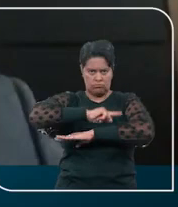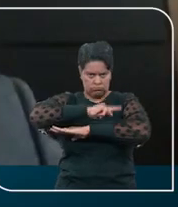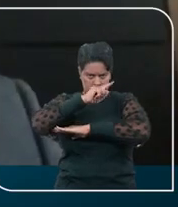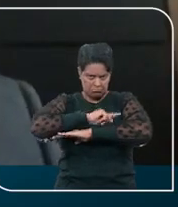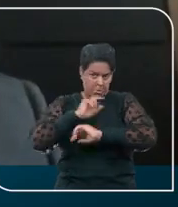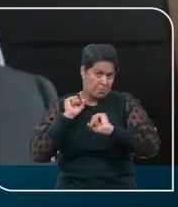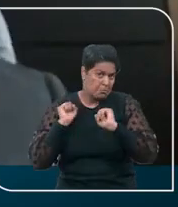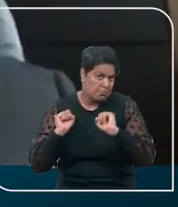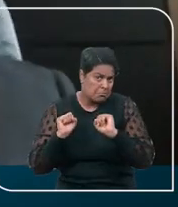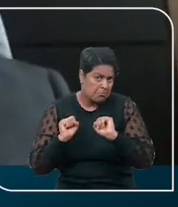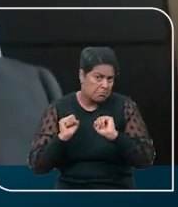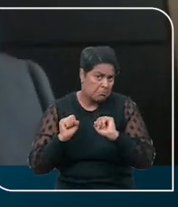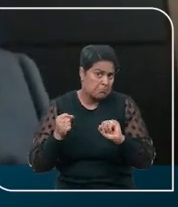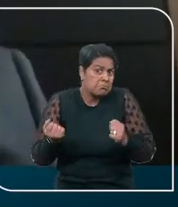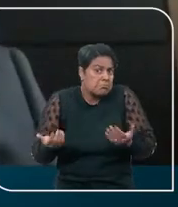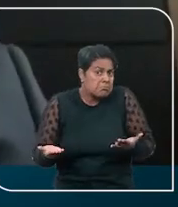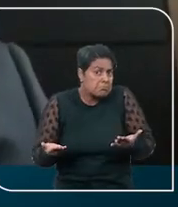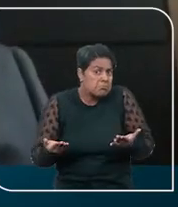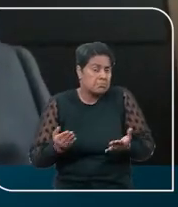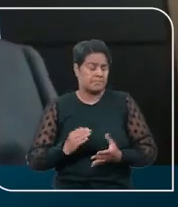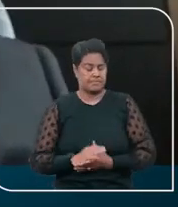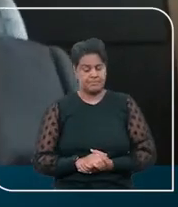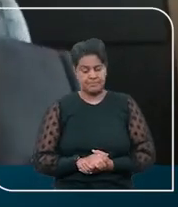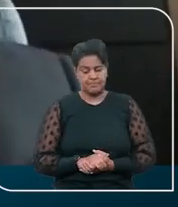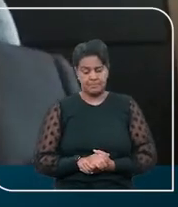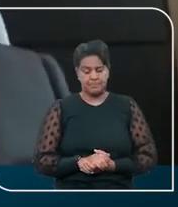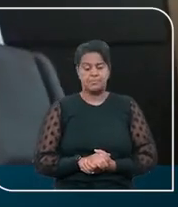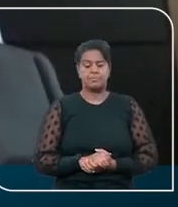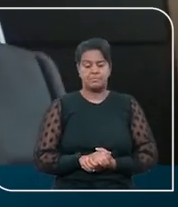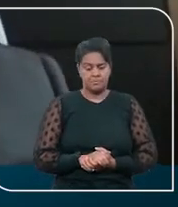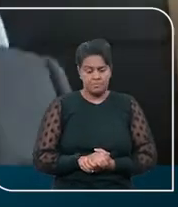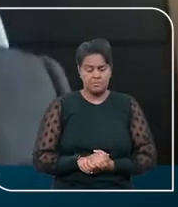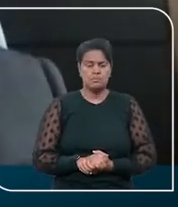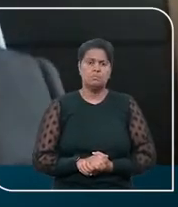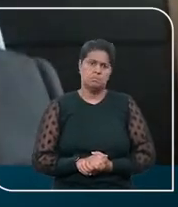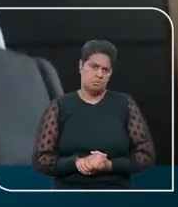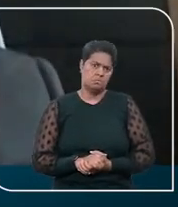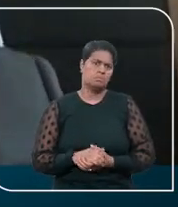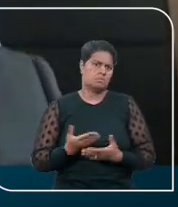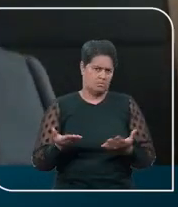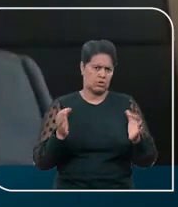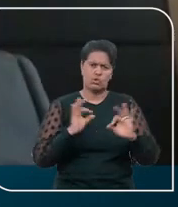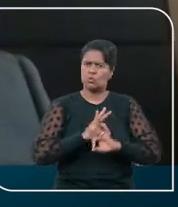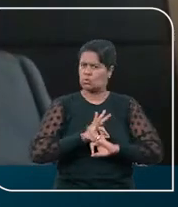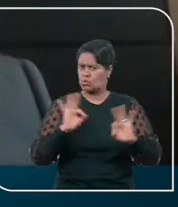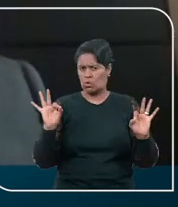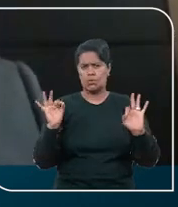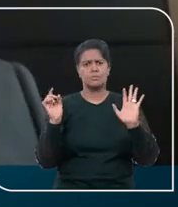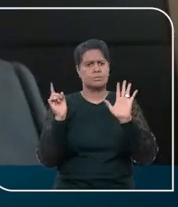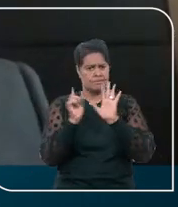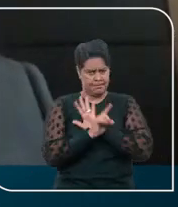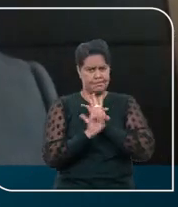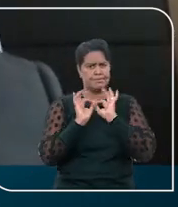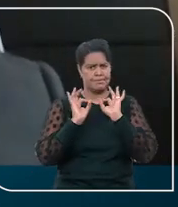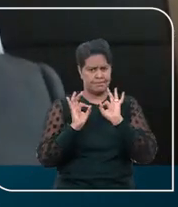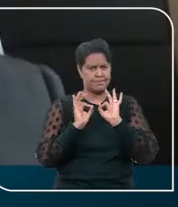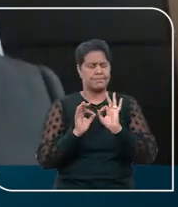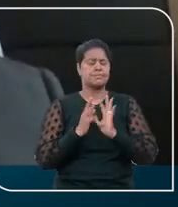É uma boa pergunta. Bom, o Código traz a estrutura jurídica do condomínio e no